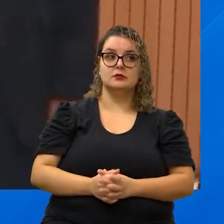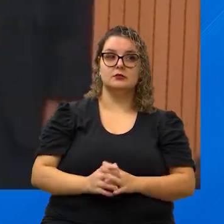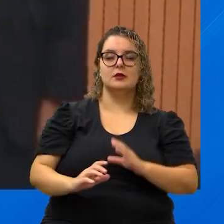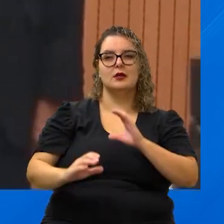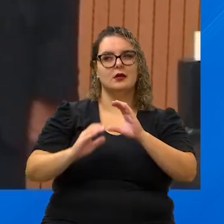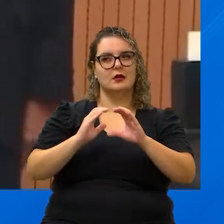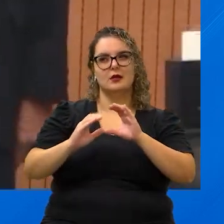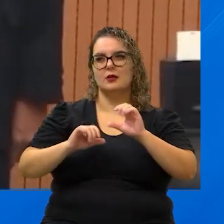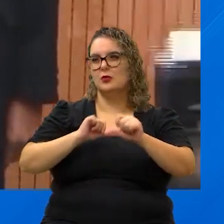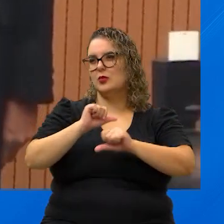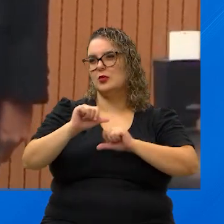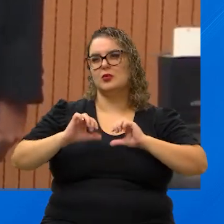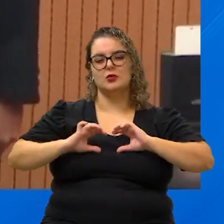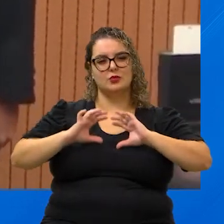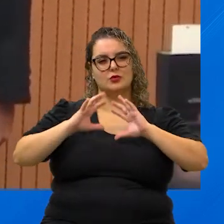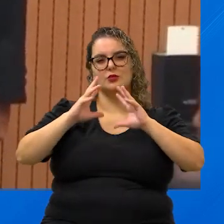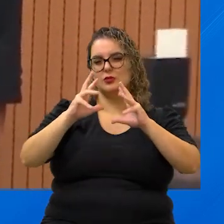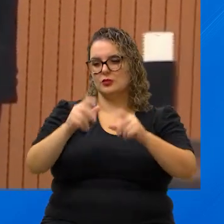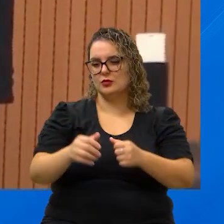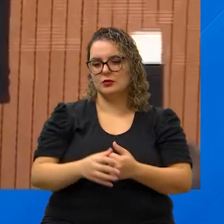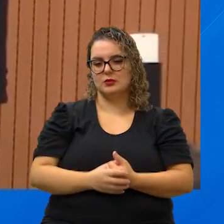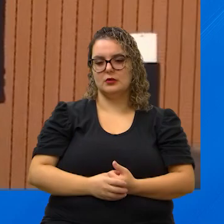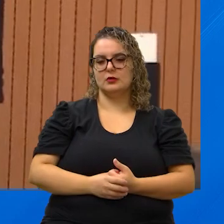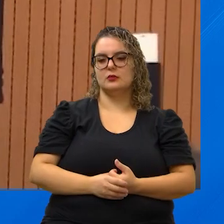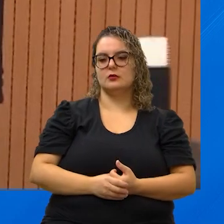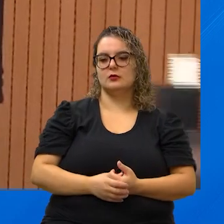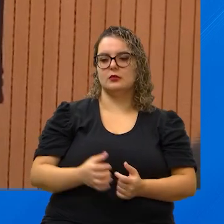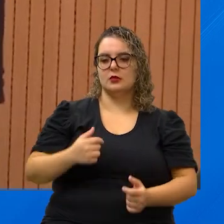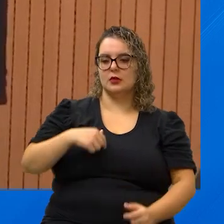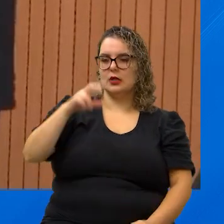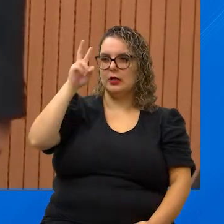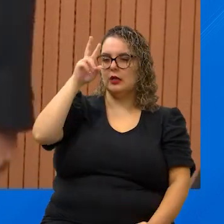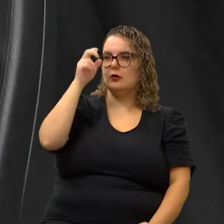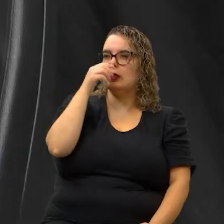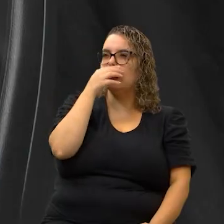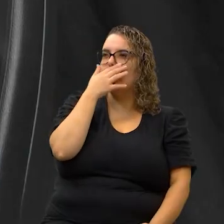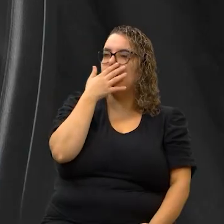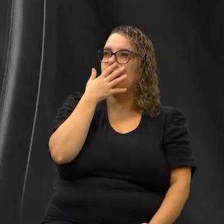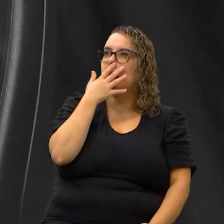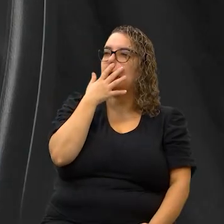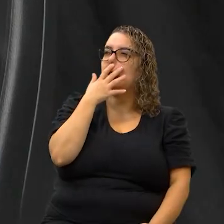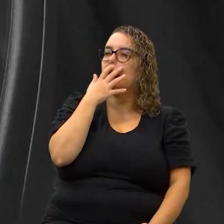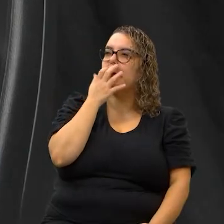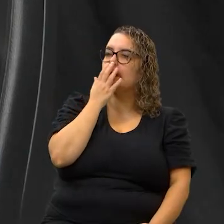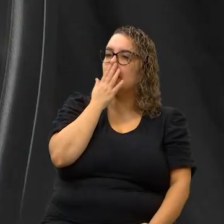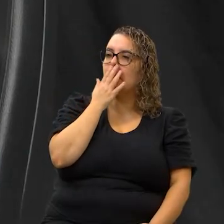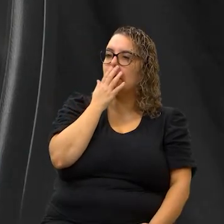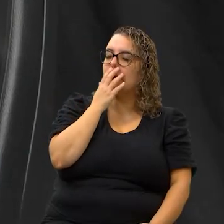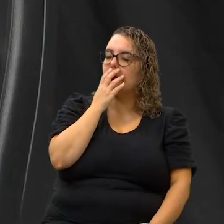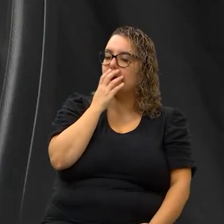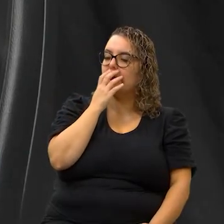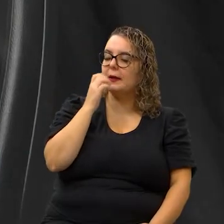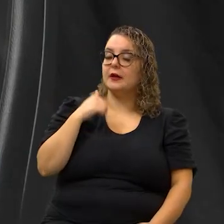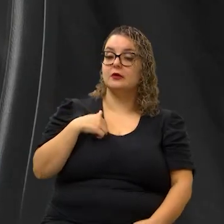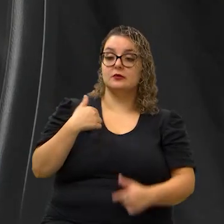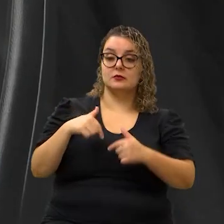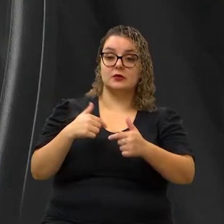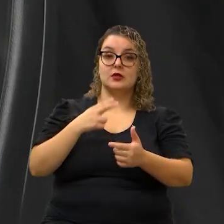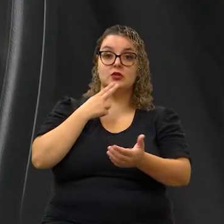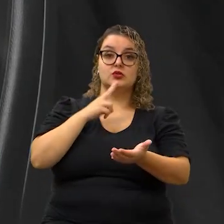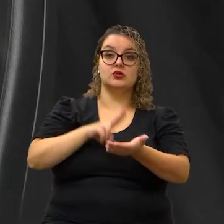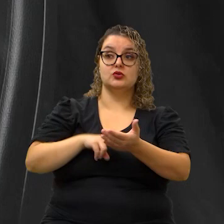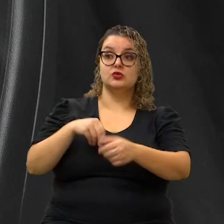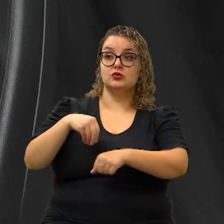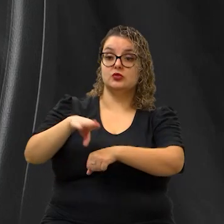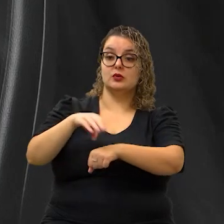Mas a comunicação mudou completamente, né? Eu me lembro ainda que eu trabalhava muito